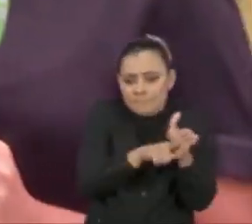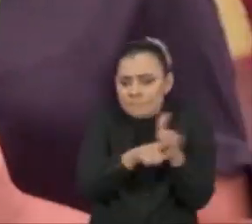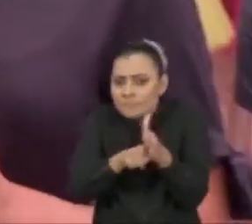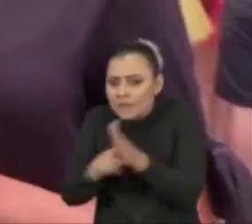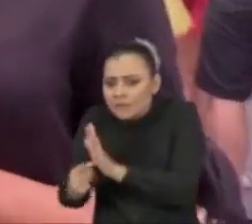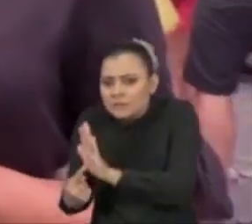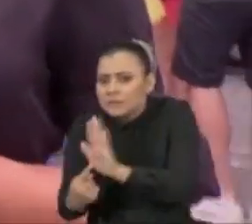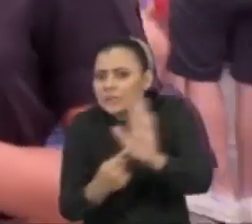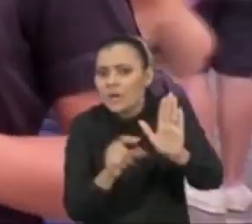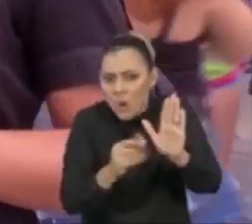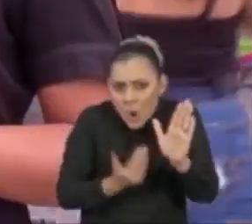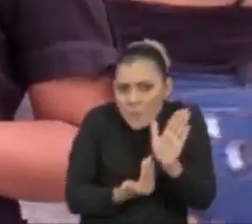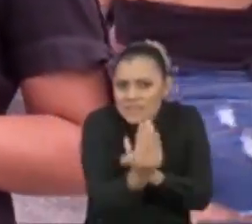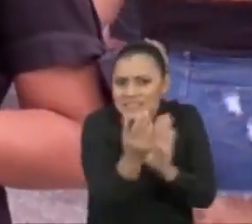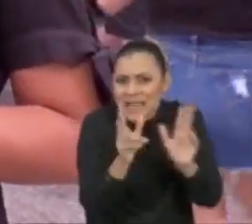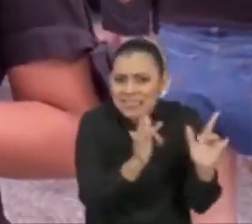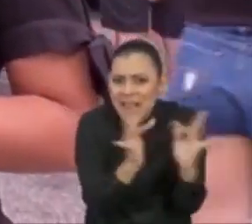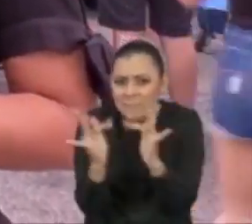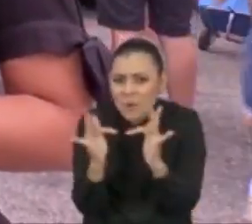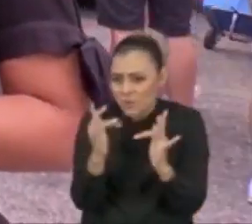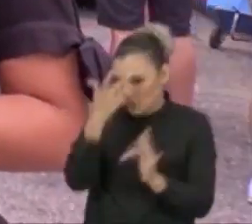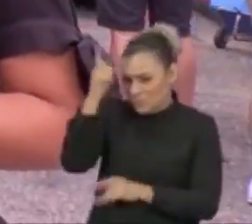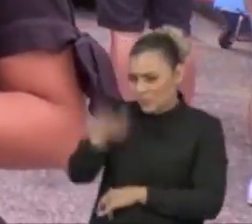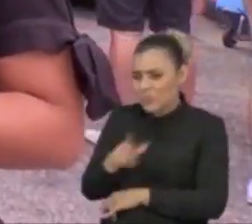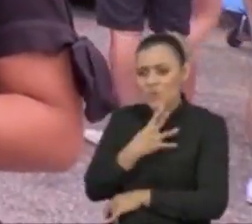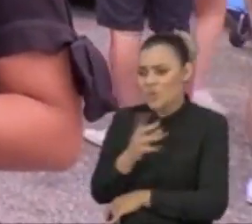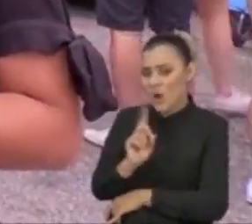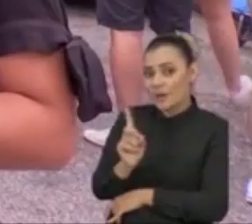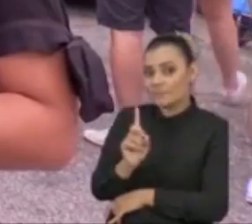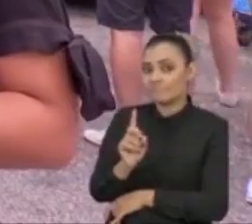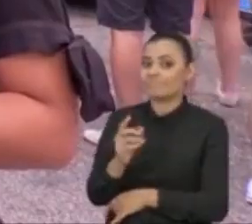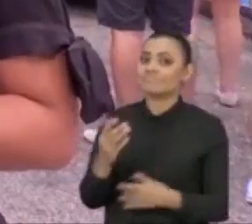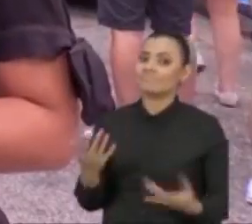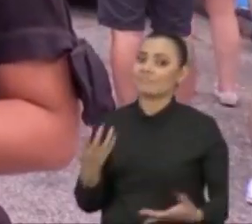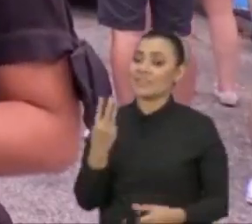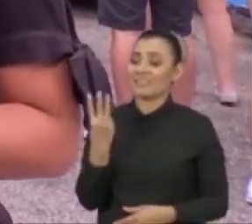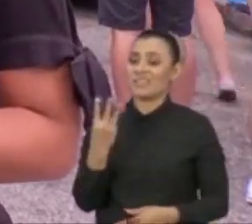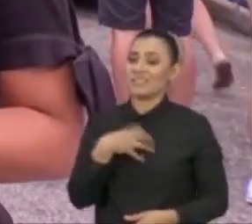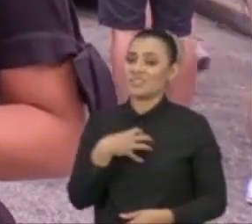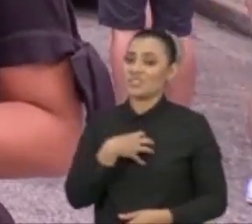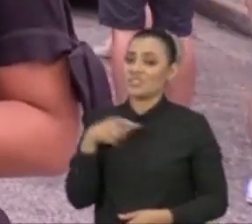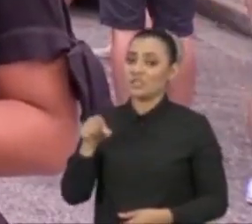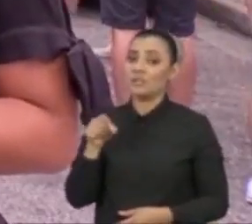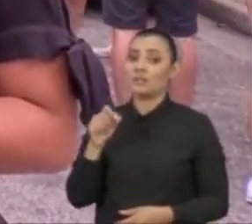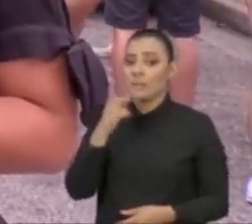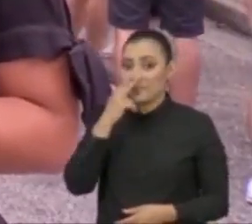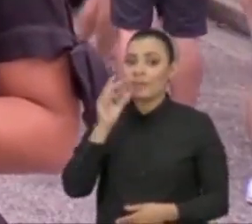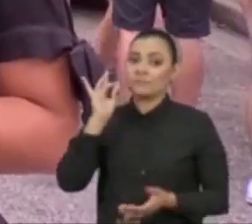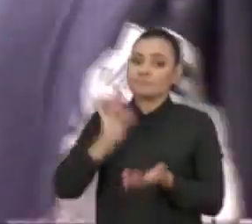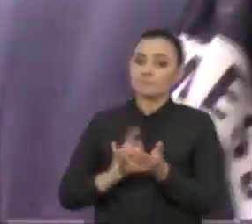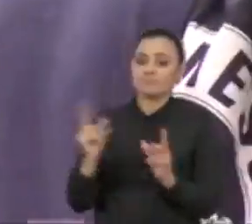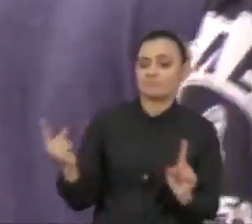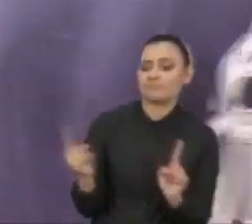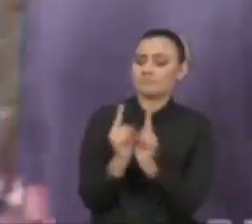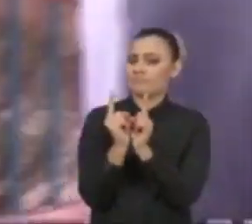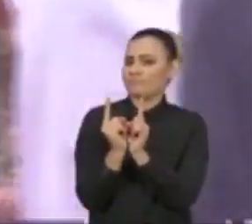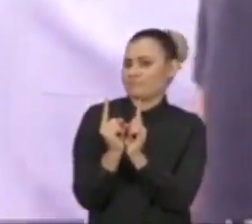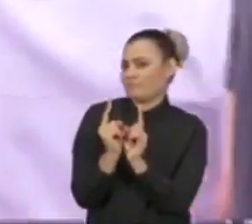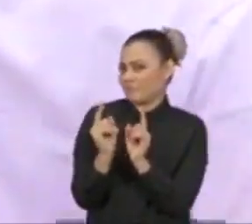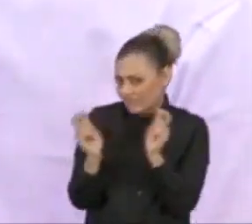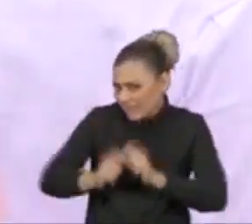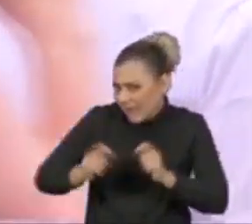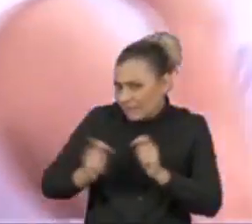que começar um namoro com um desconhecido é só a terceira maneira mais comum de se formar um casal. O